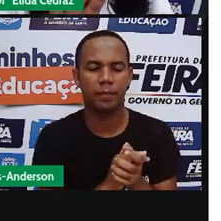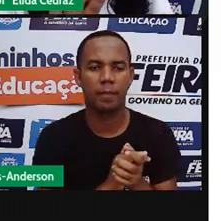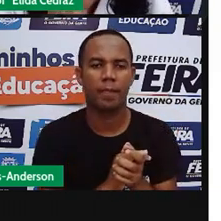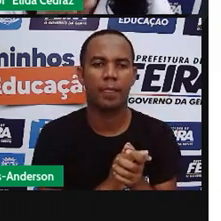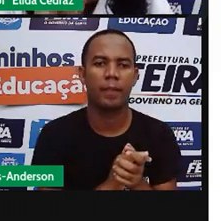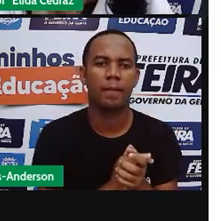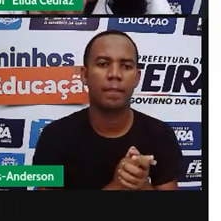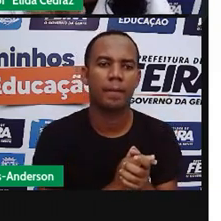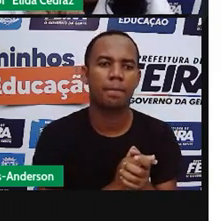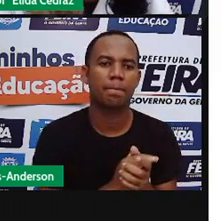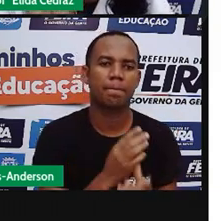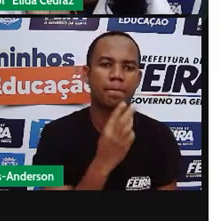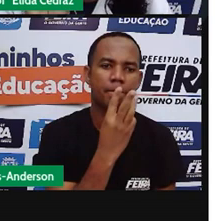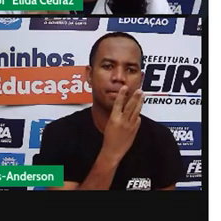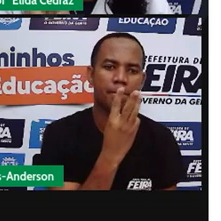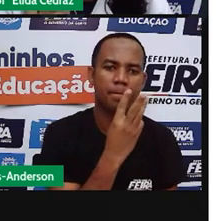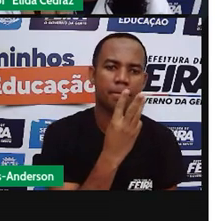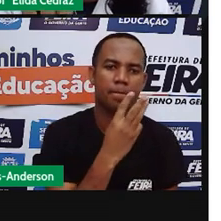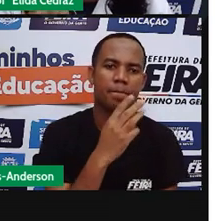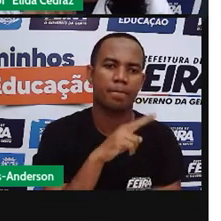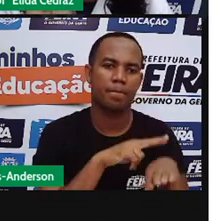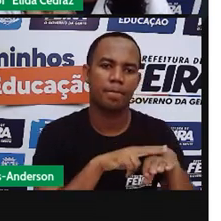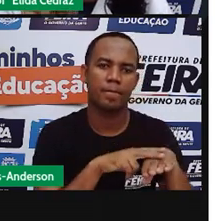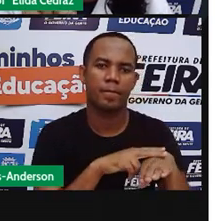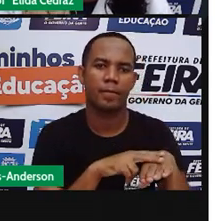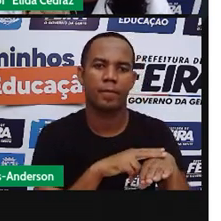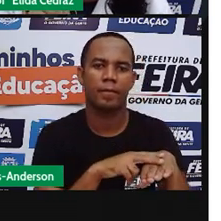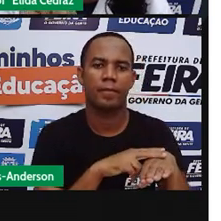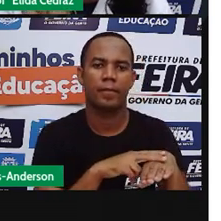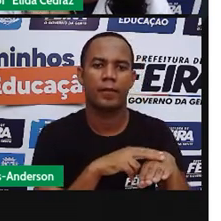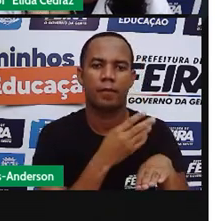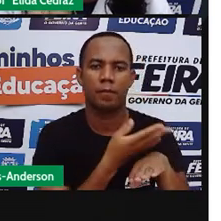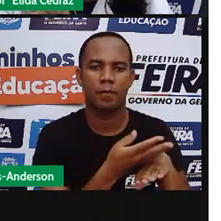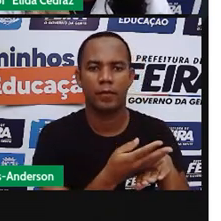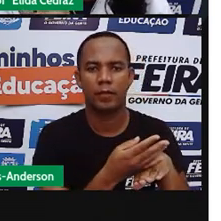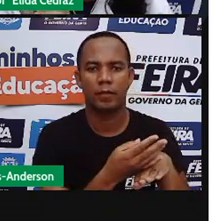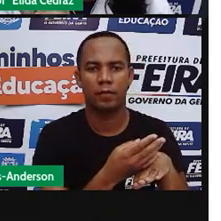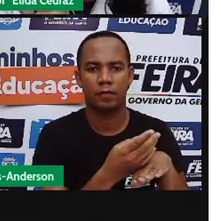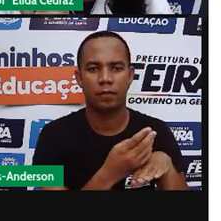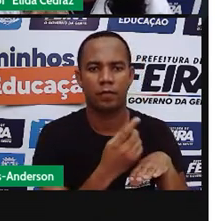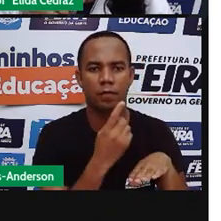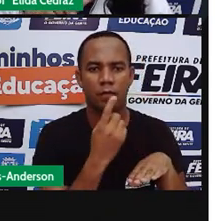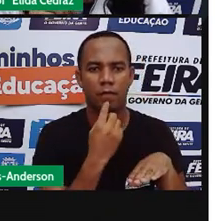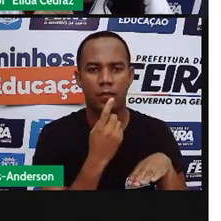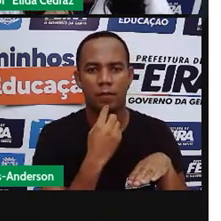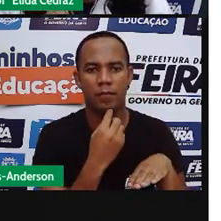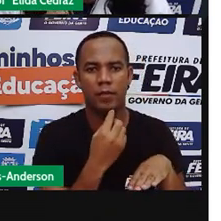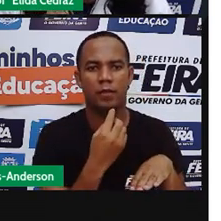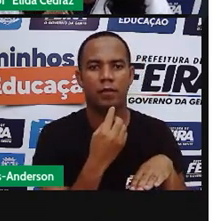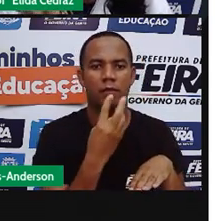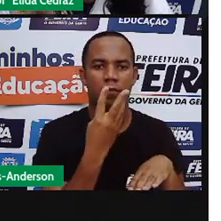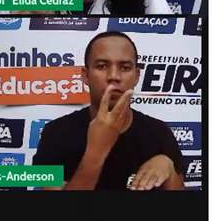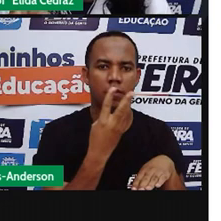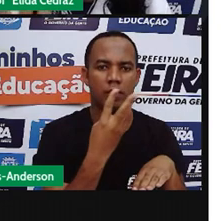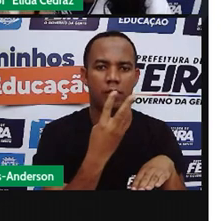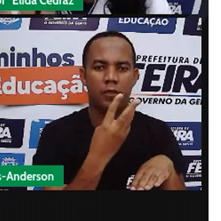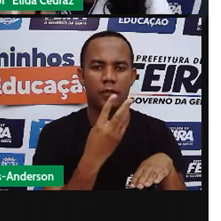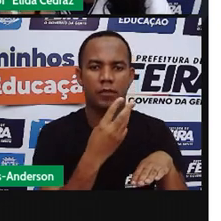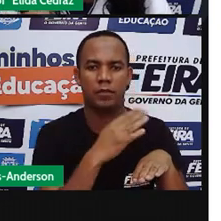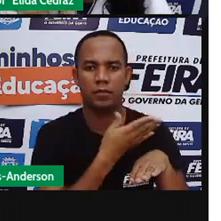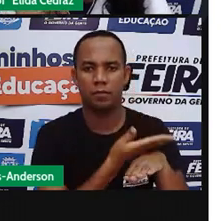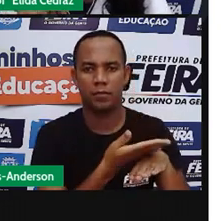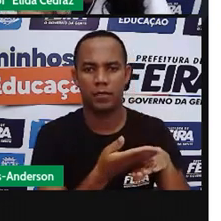3 verdes, 1 branco. 3 vermelhos, 1 branco. 3 amarelos, 1 branco.